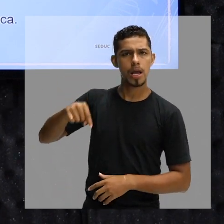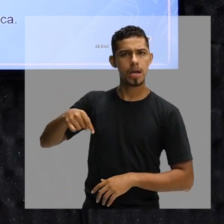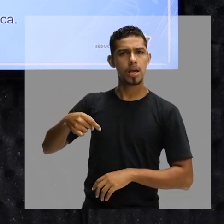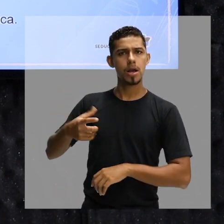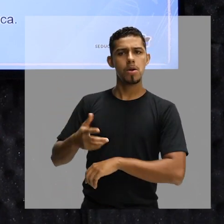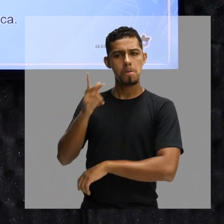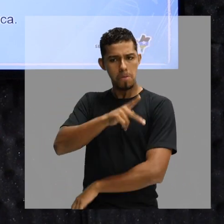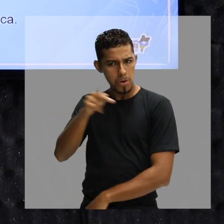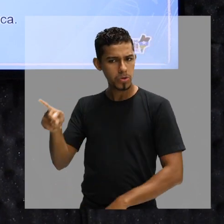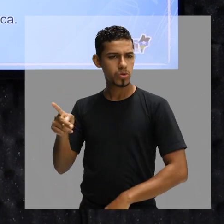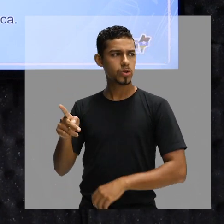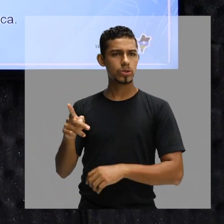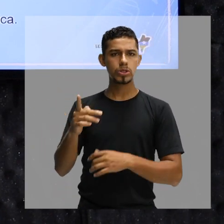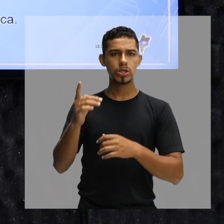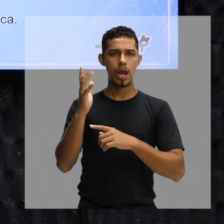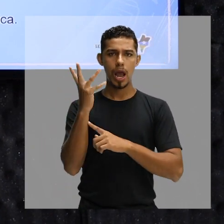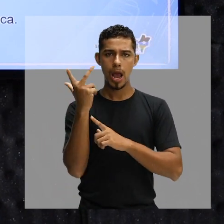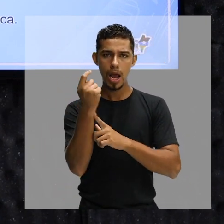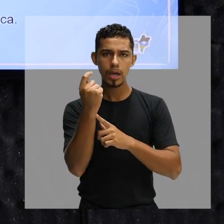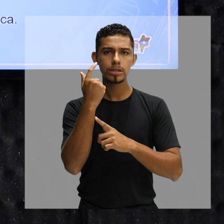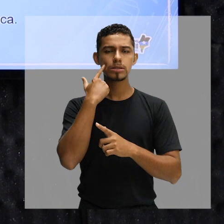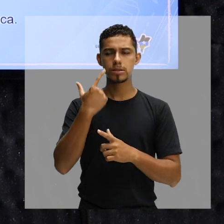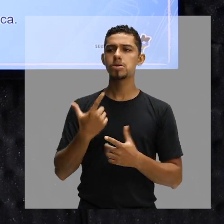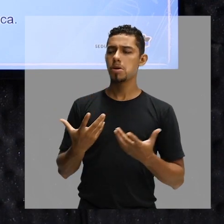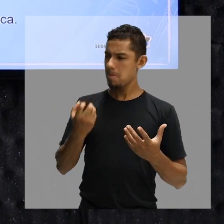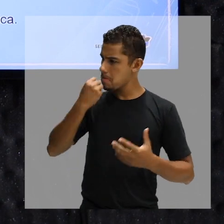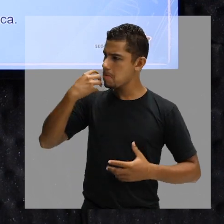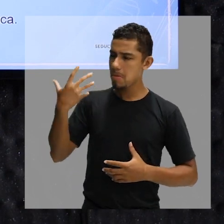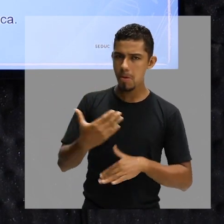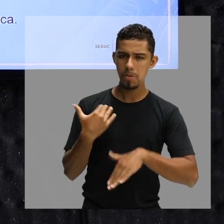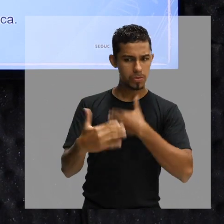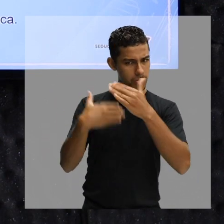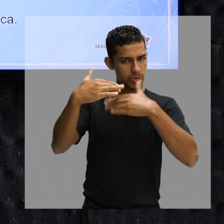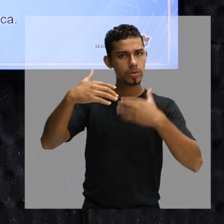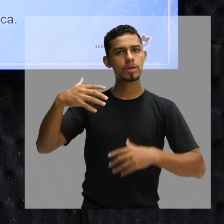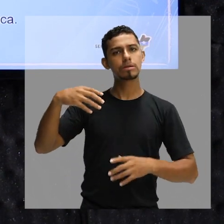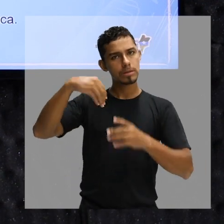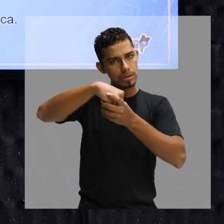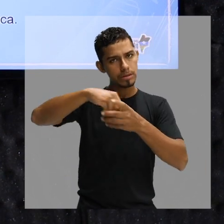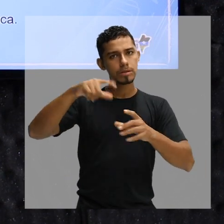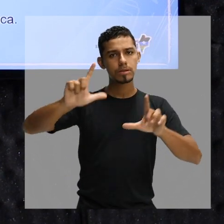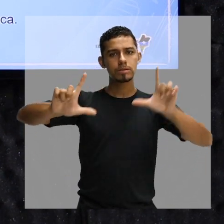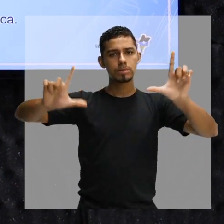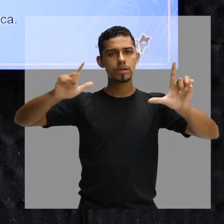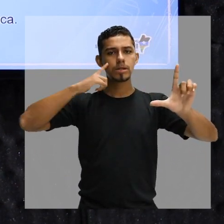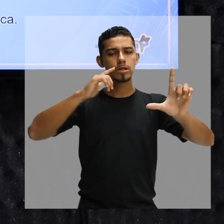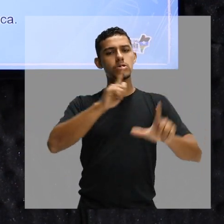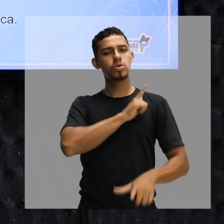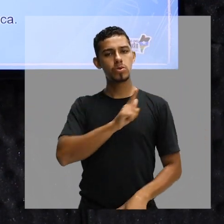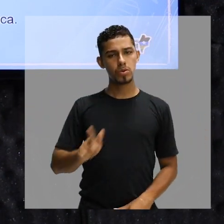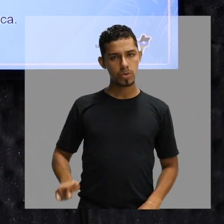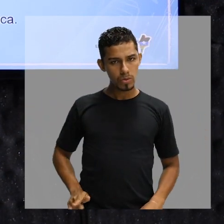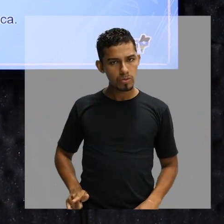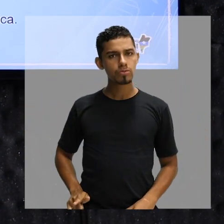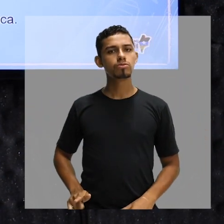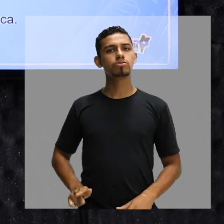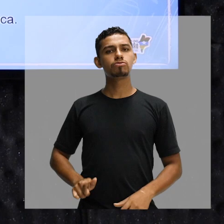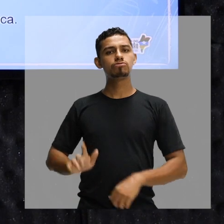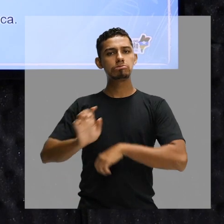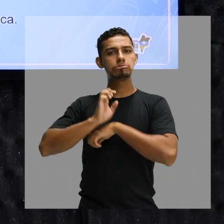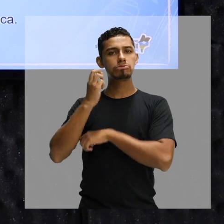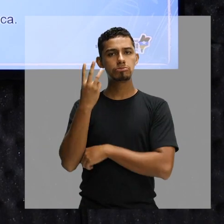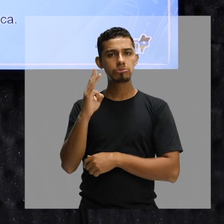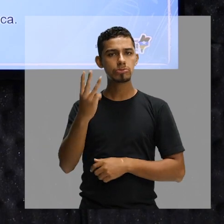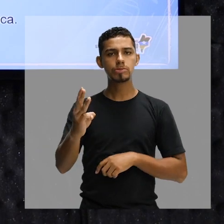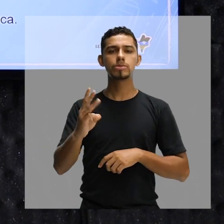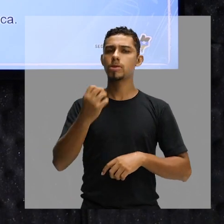são renomados, né? A cadeira de arte que é desenvolvida aqui, tanto na plataforma Gonçalves Dias, como no nosso projeto Fica em Casa,